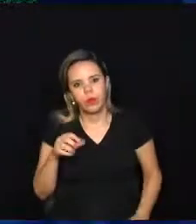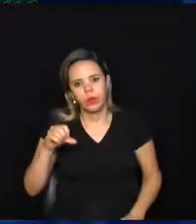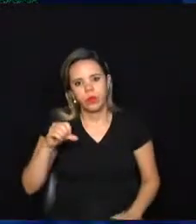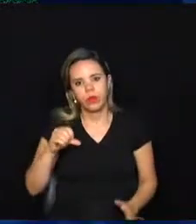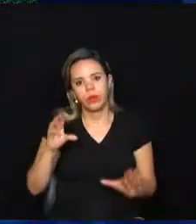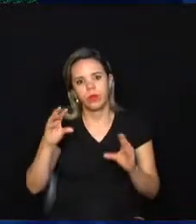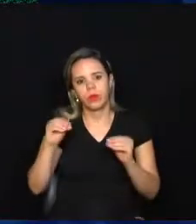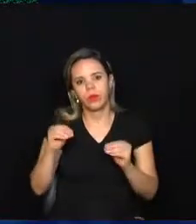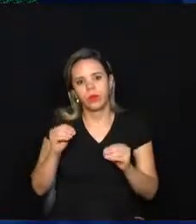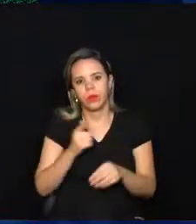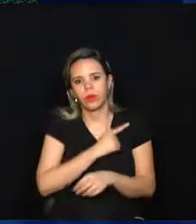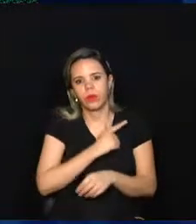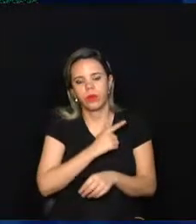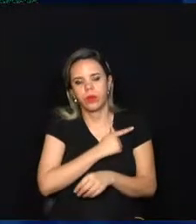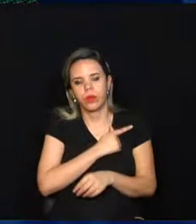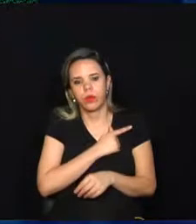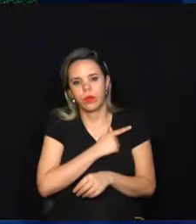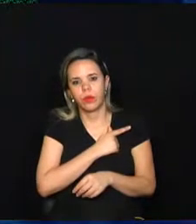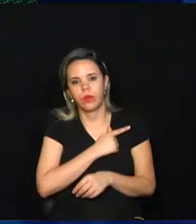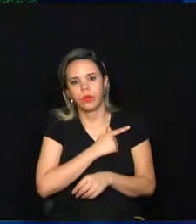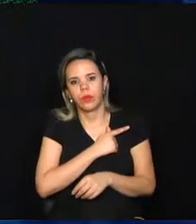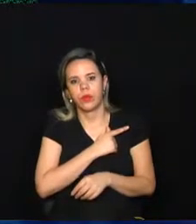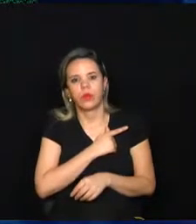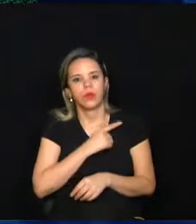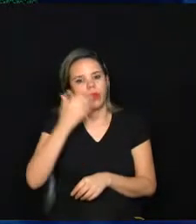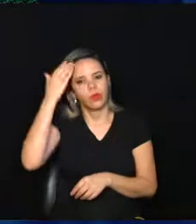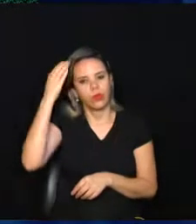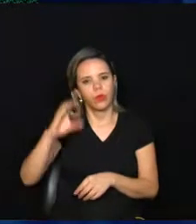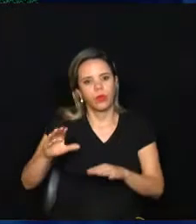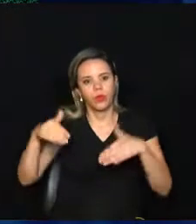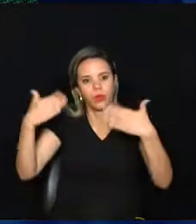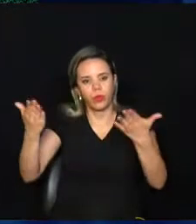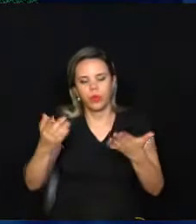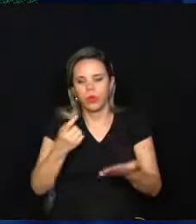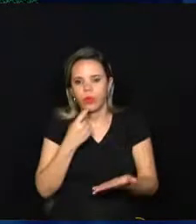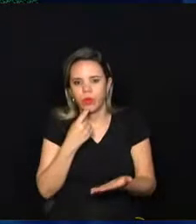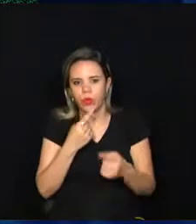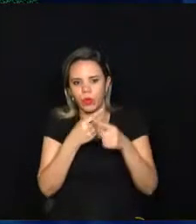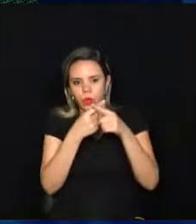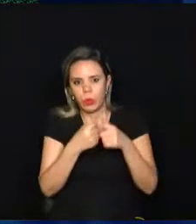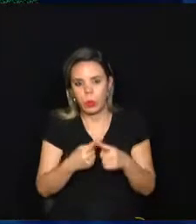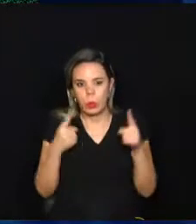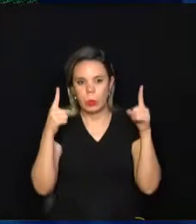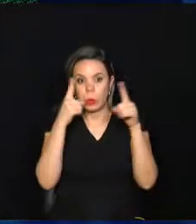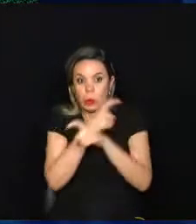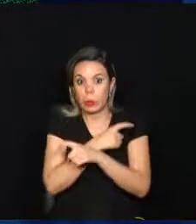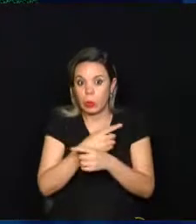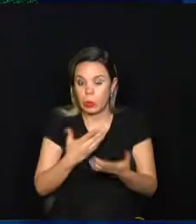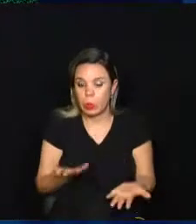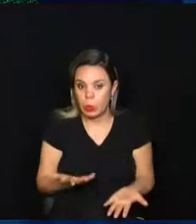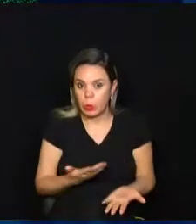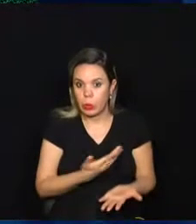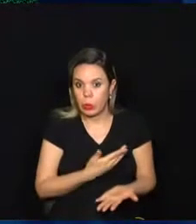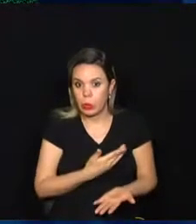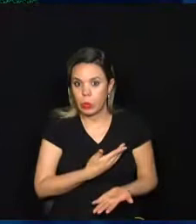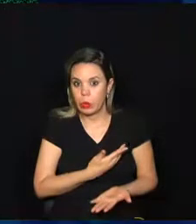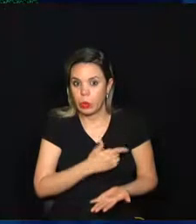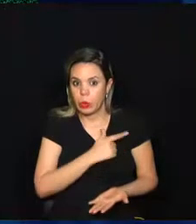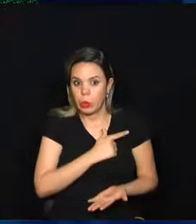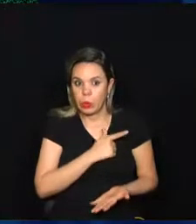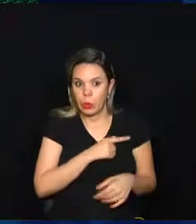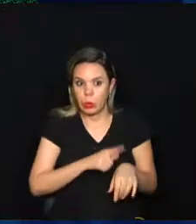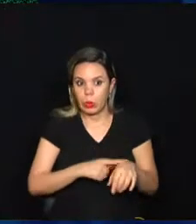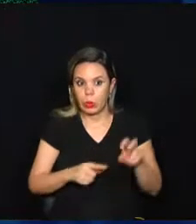da noite, o Guarani enfrenta o Coritiba fora de casa. Duelo muito complicado, hein? O Bugre, neste momento, é